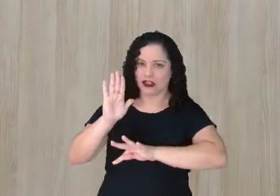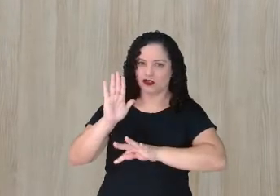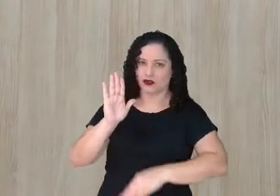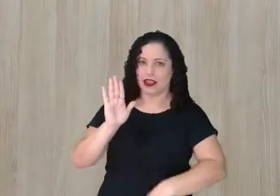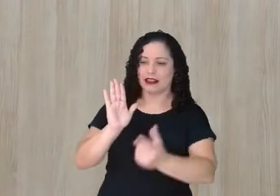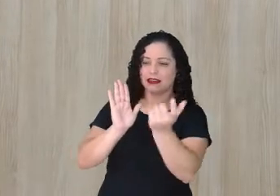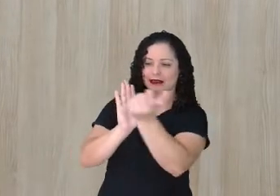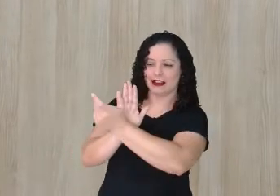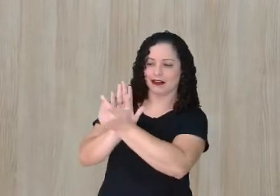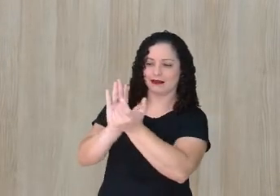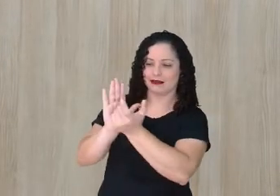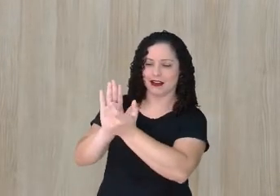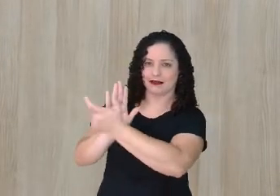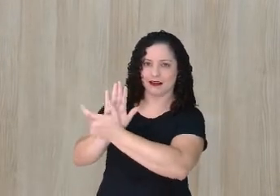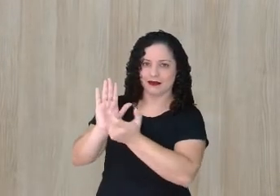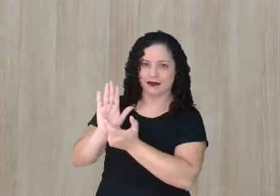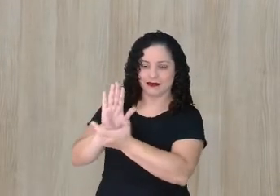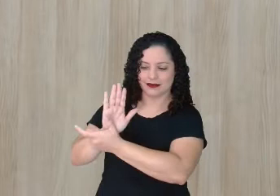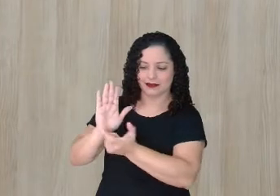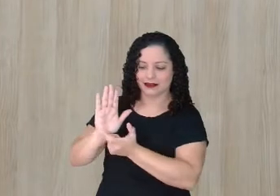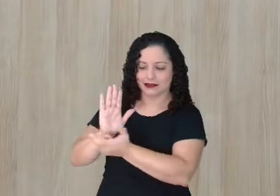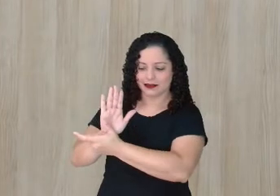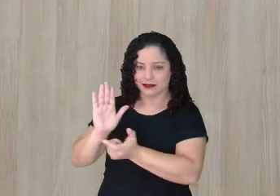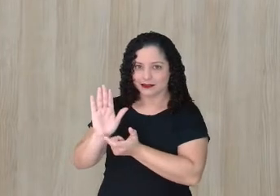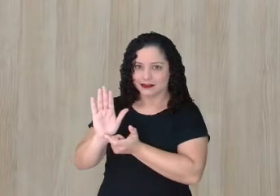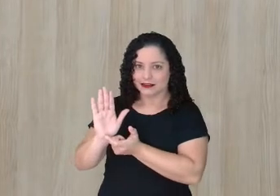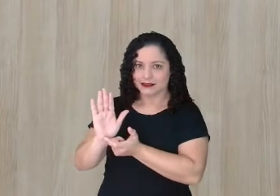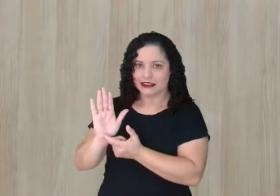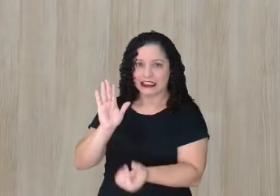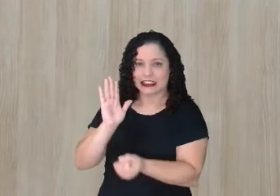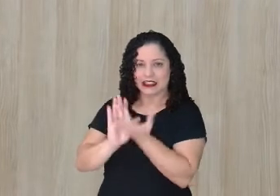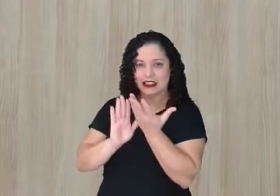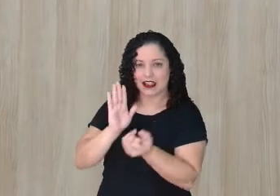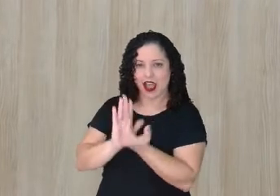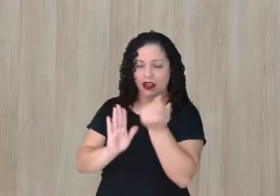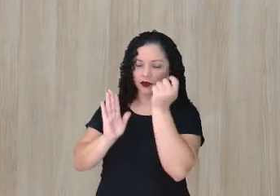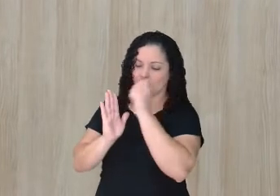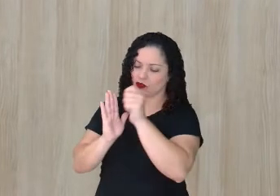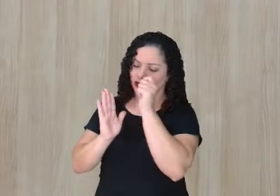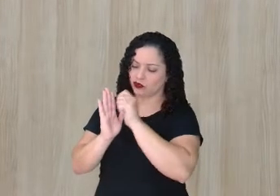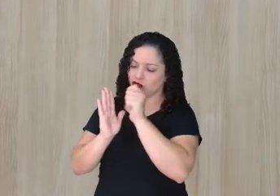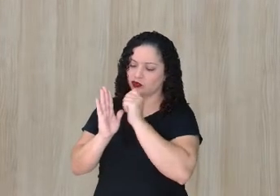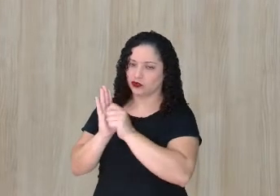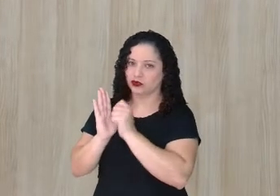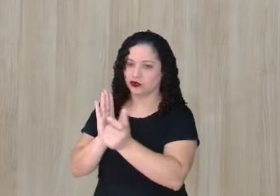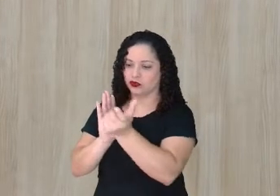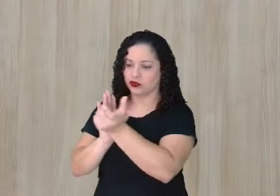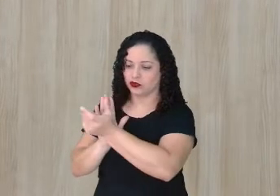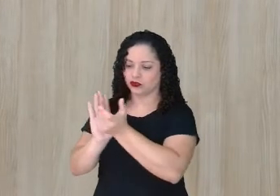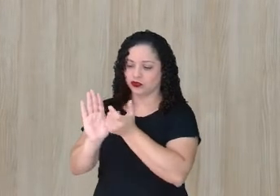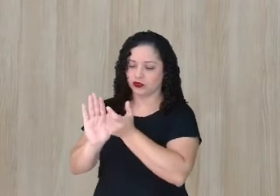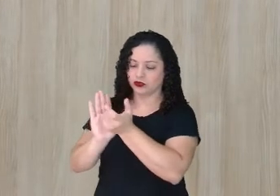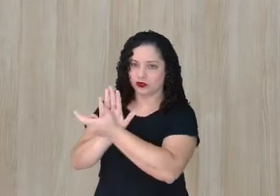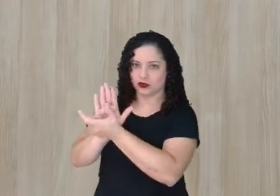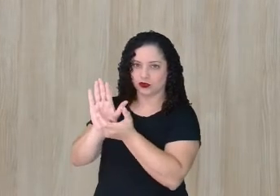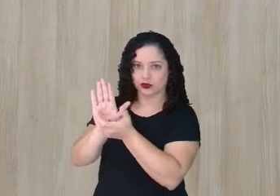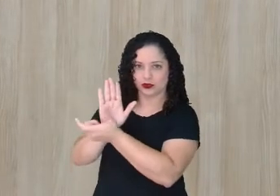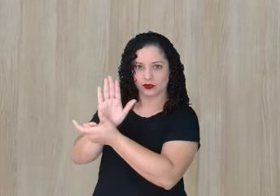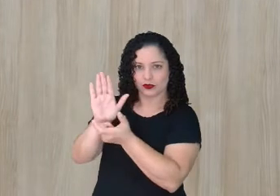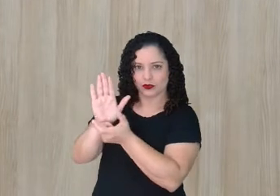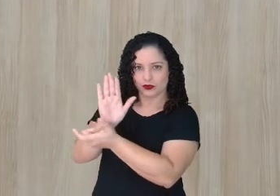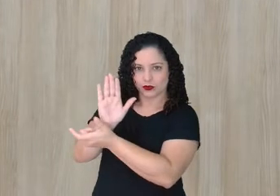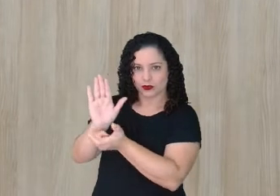está sendo tecido como aquela coxa de retalho que Coralina fala, não é?